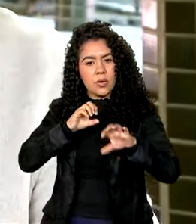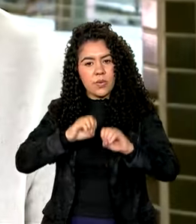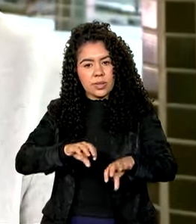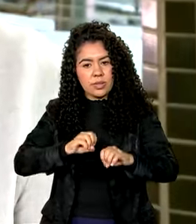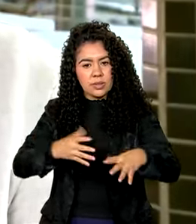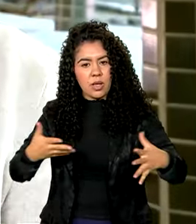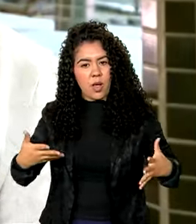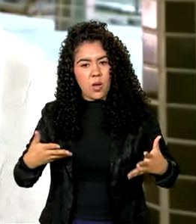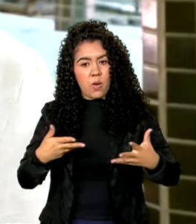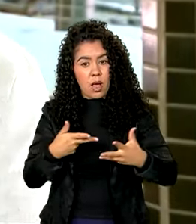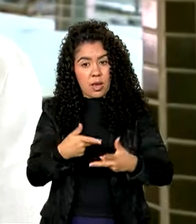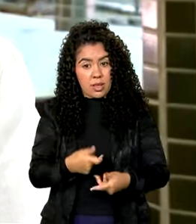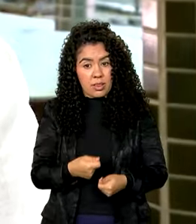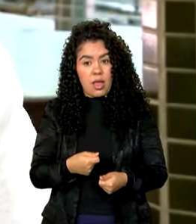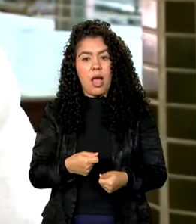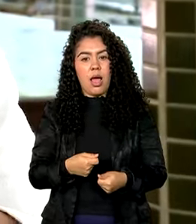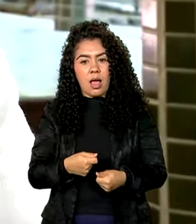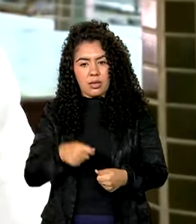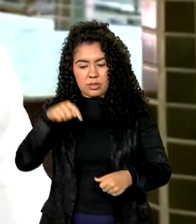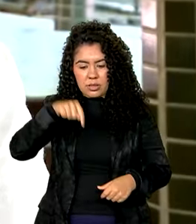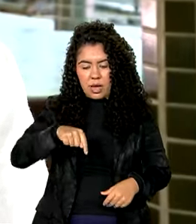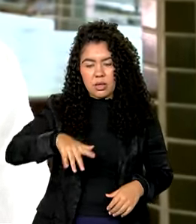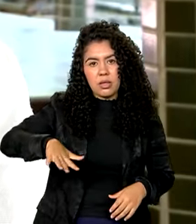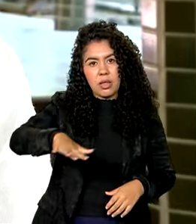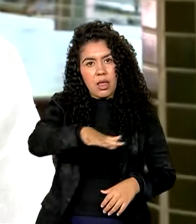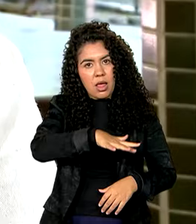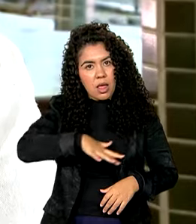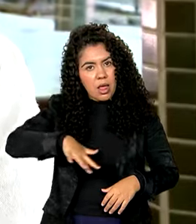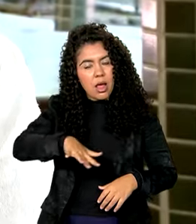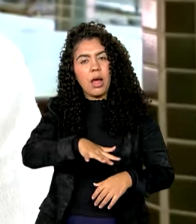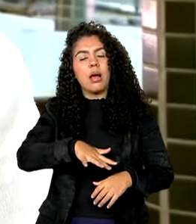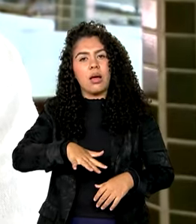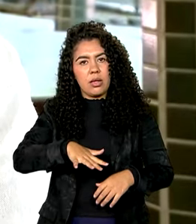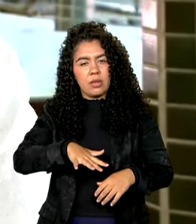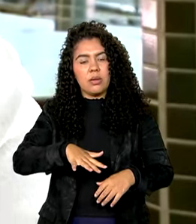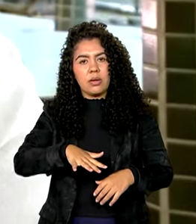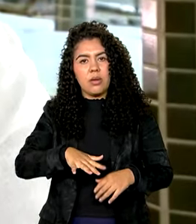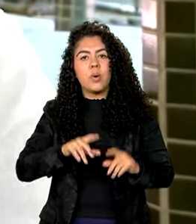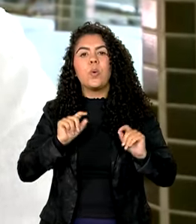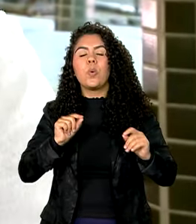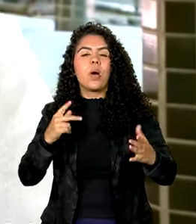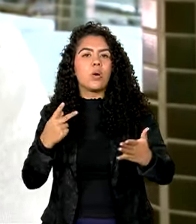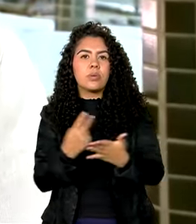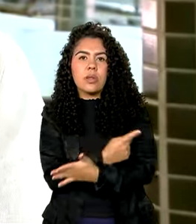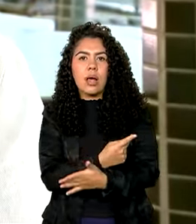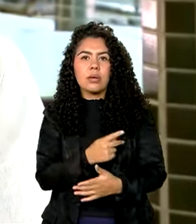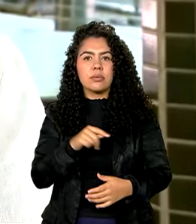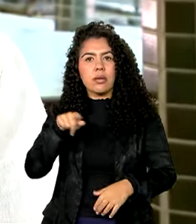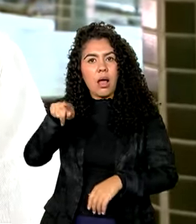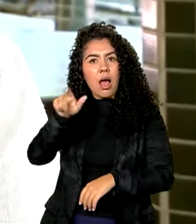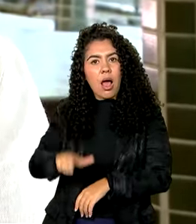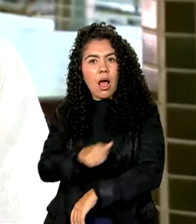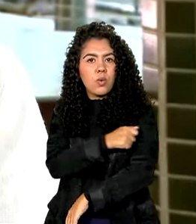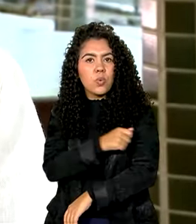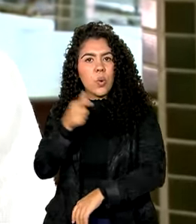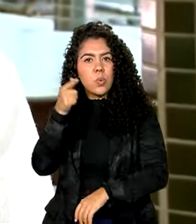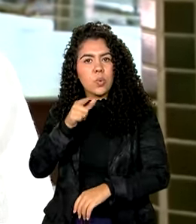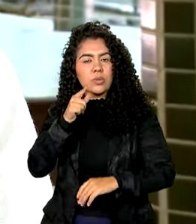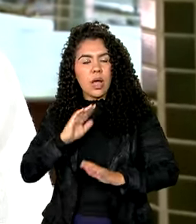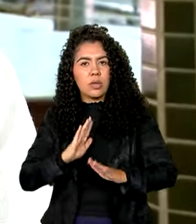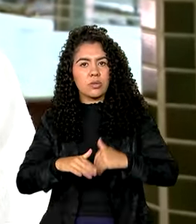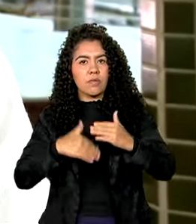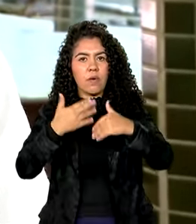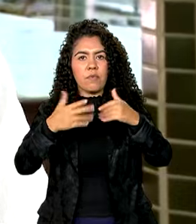na sua terra, né, na sua localidade, o que é que acontece? Ele consegue se desenvolver como